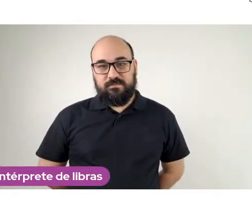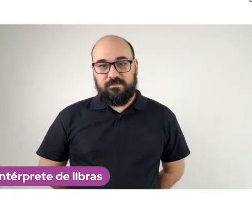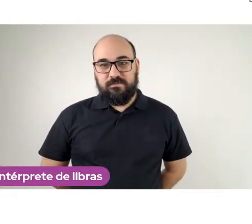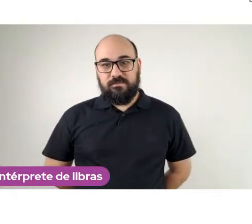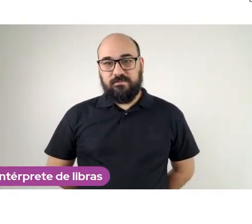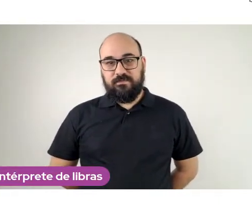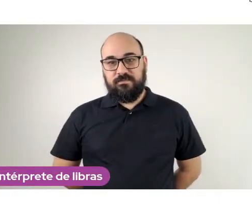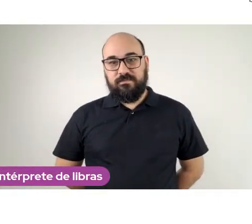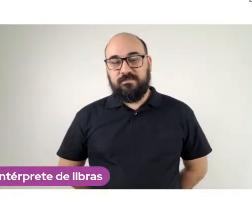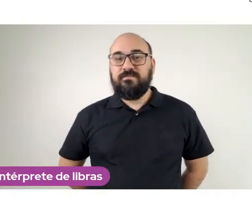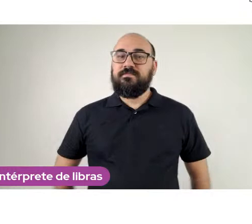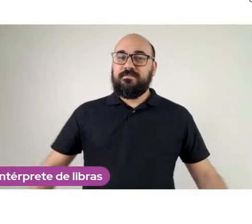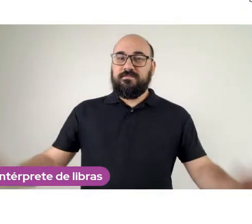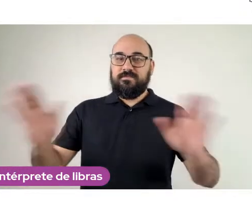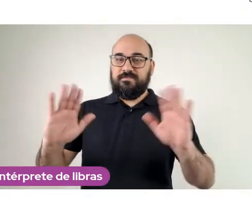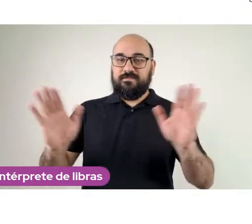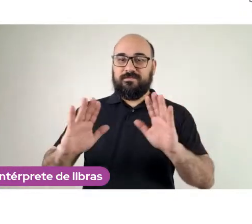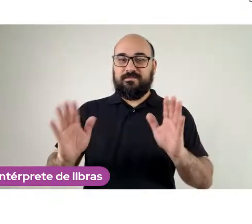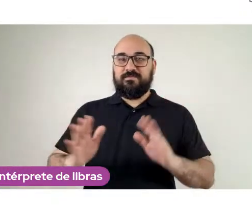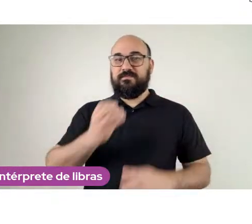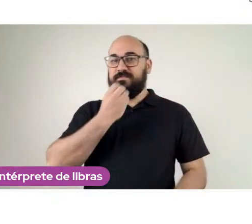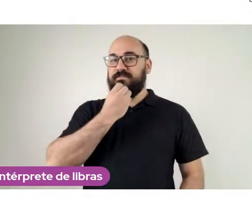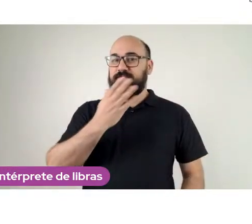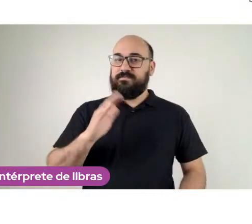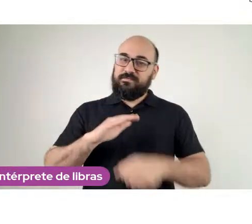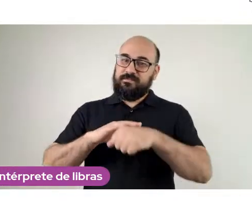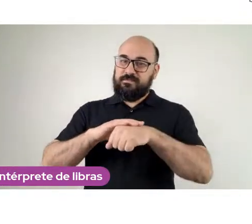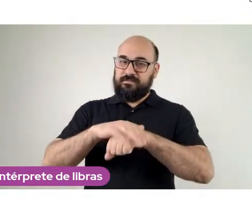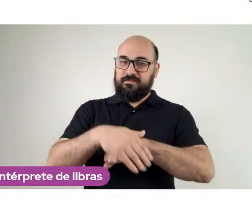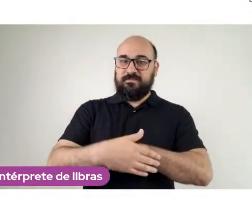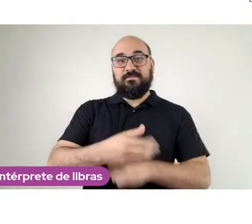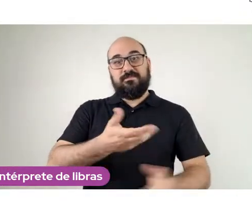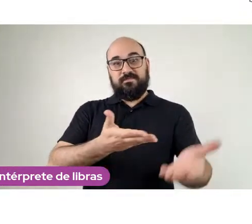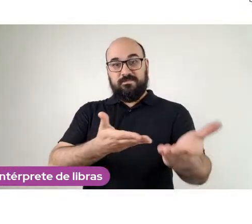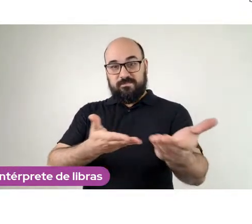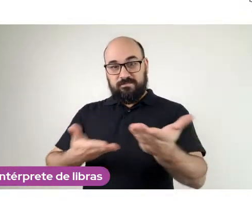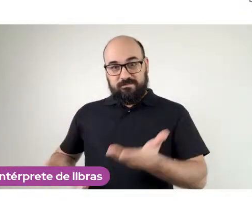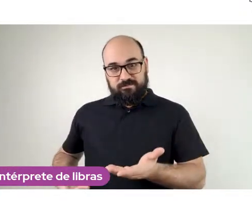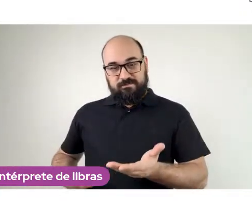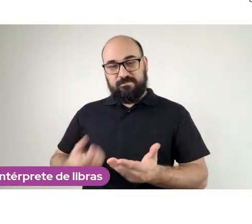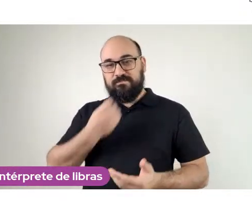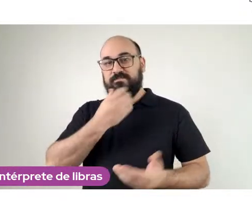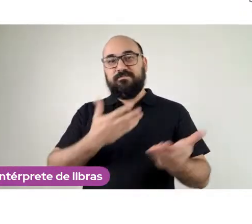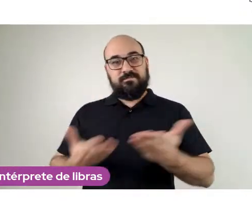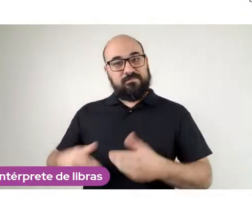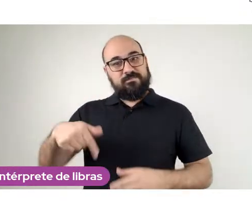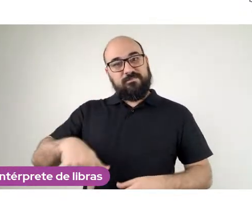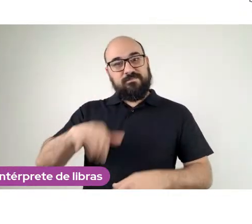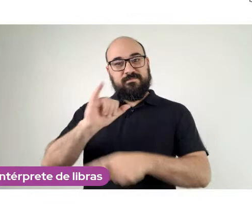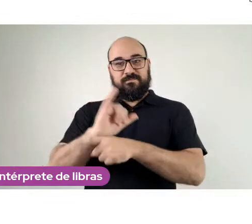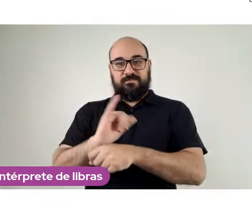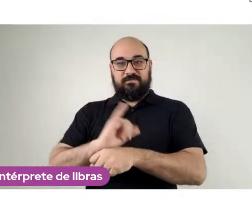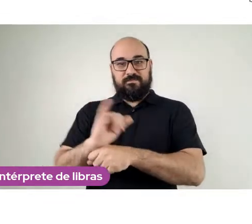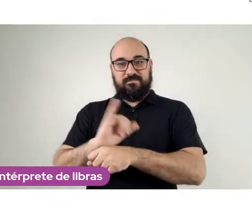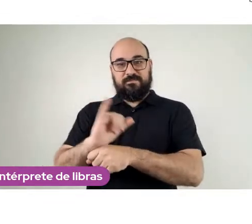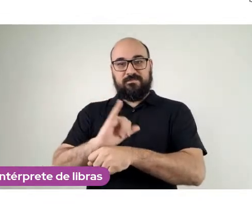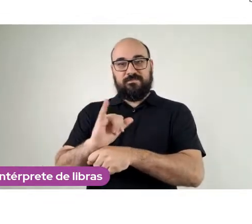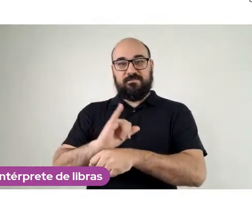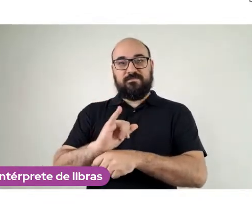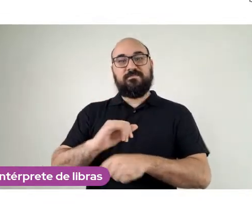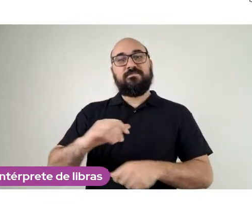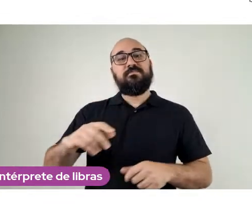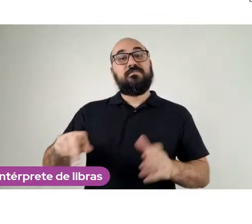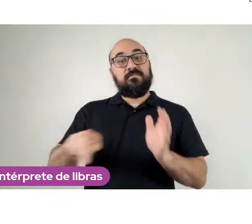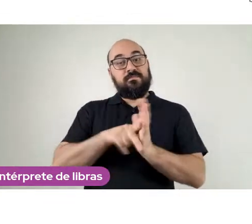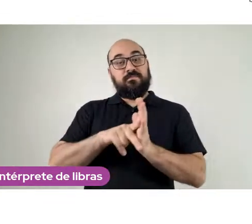Olá, muito boa noite. Sejam todos muito bem-vindos ao canal do YouTube do Museu Ciência e